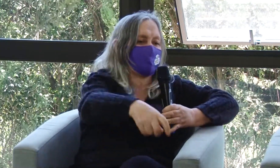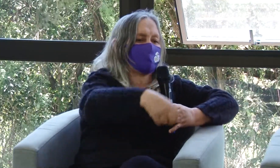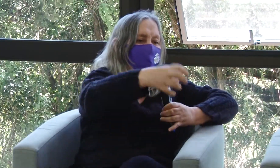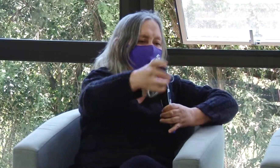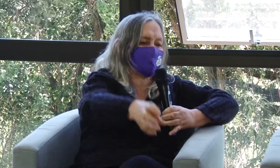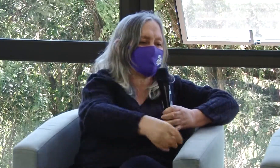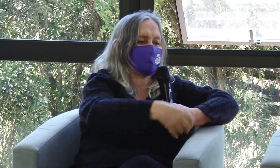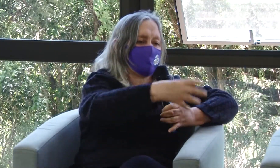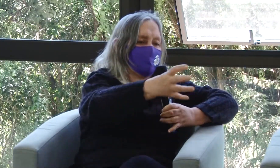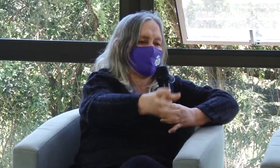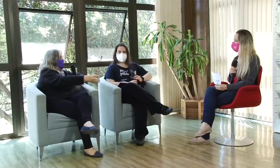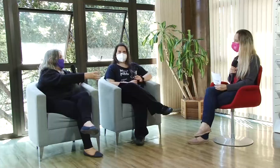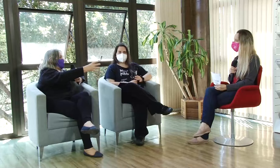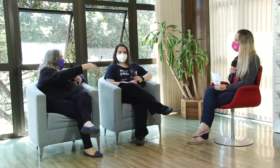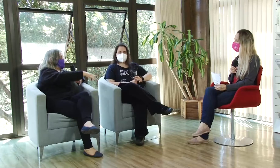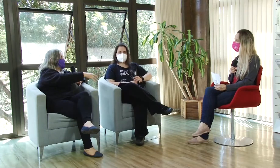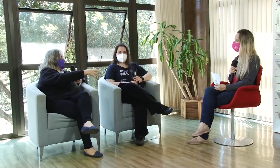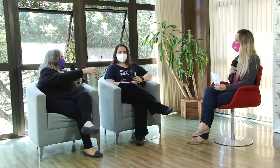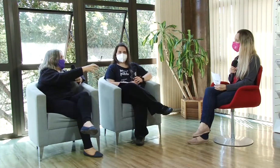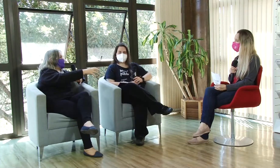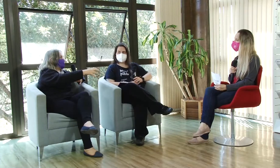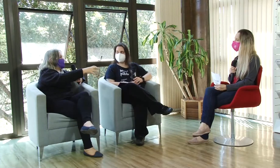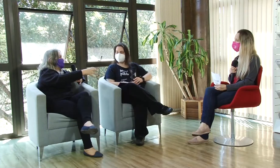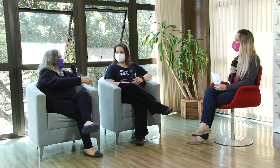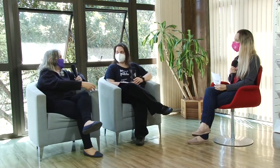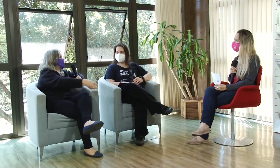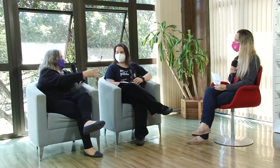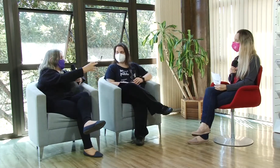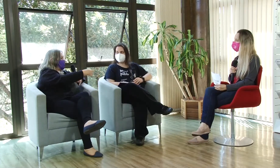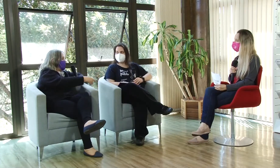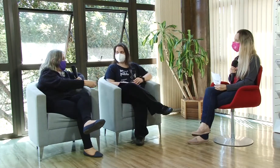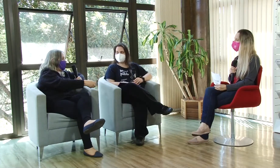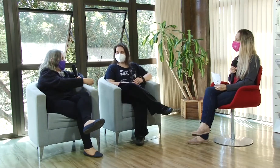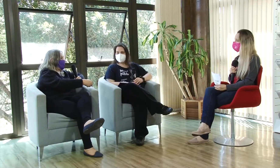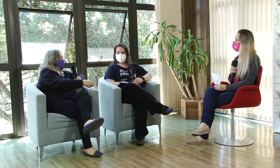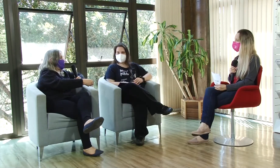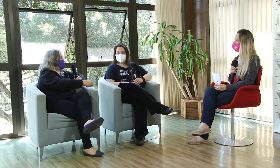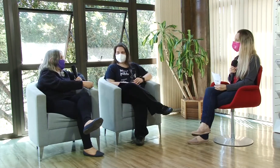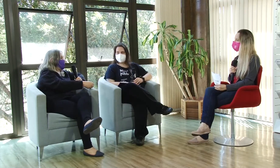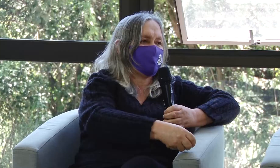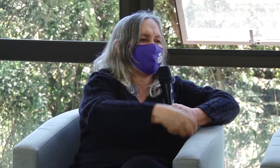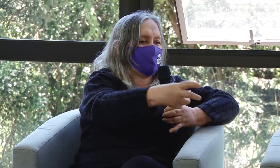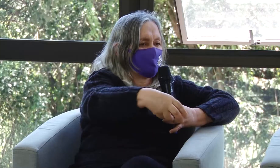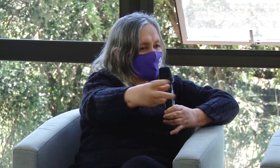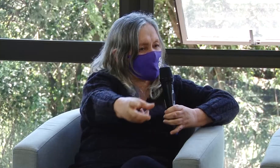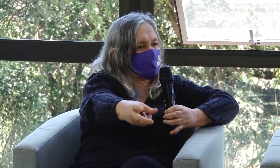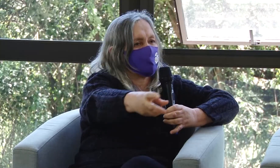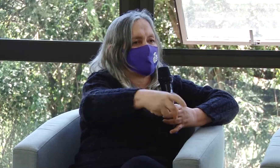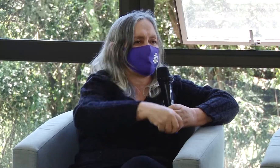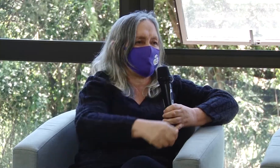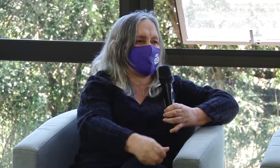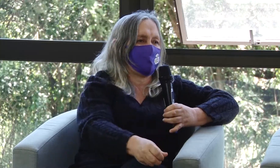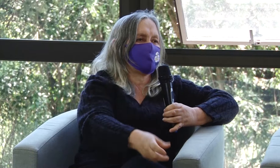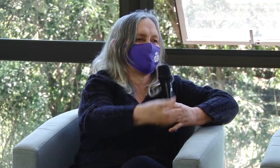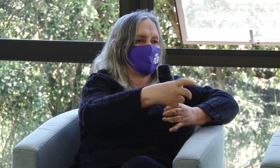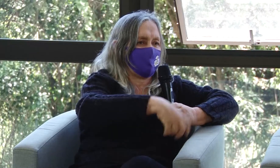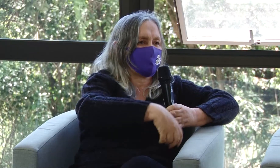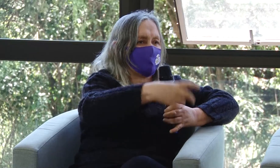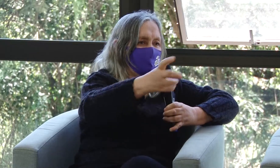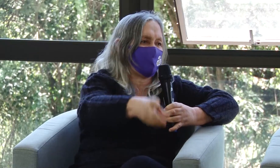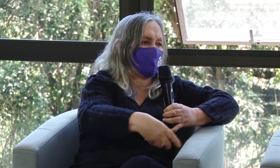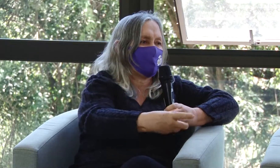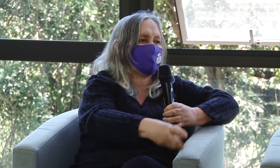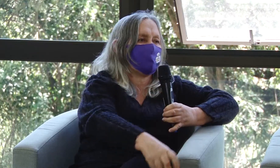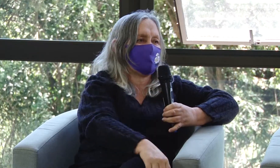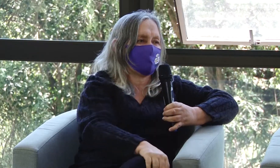lá derretendo toda a gordura, né? Até se formar a gordura, daí tinha que peneirar ela, né? E aí sim tu ia para o processo de colocar